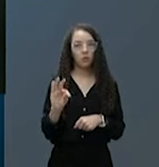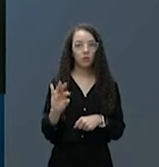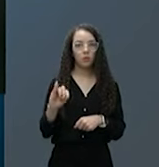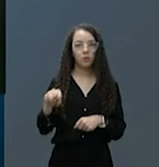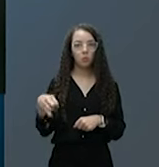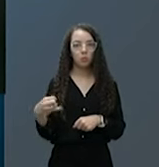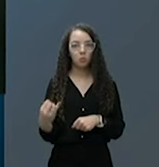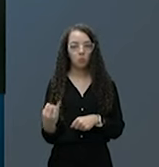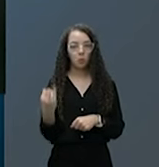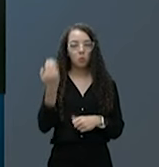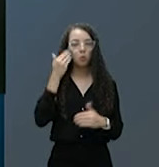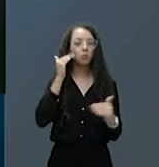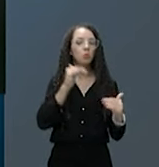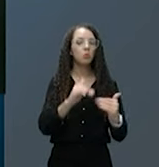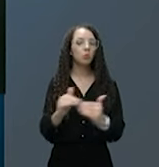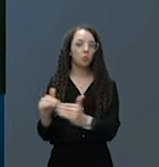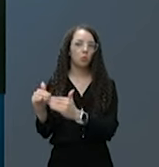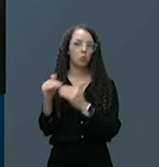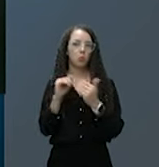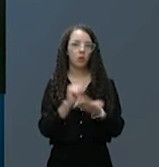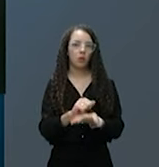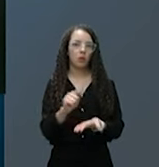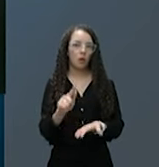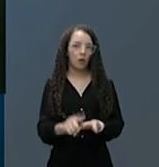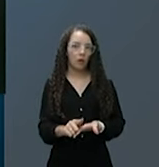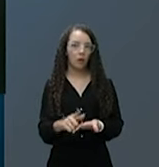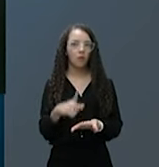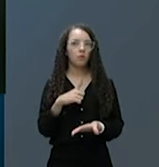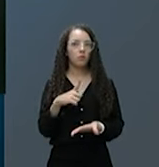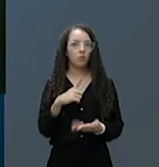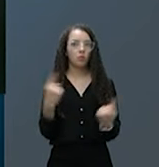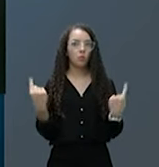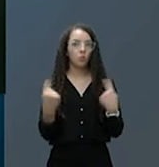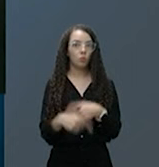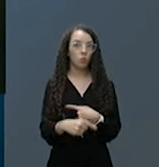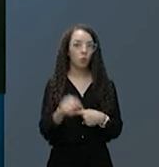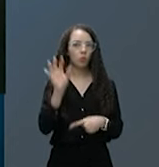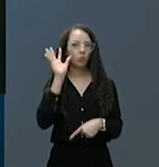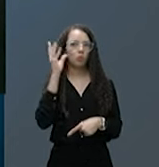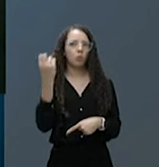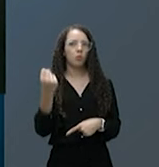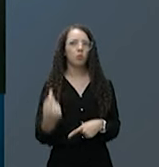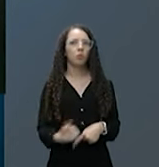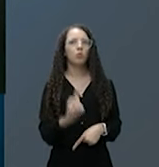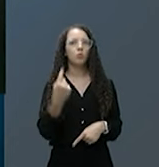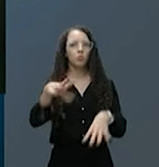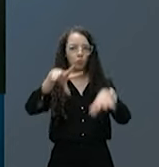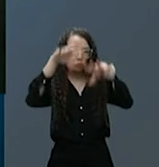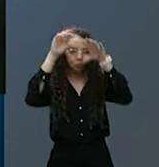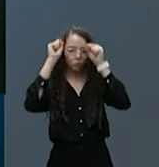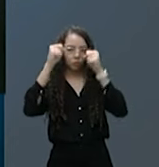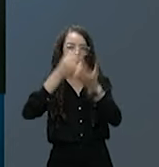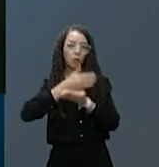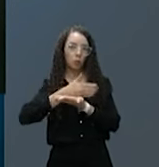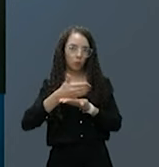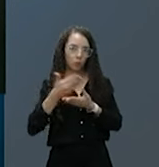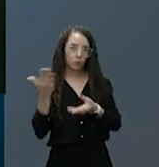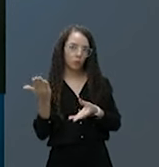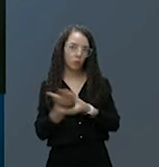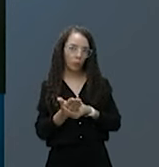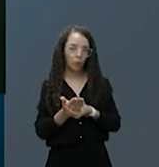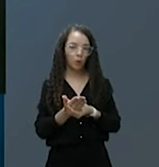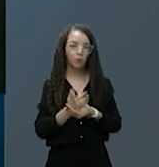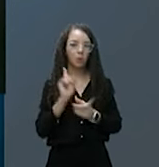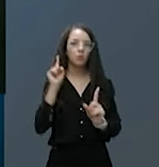no sentido de que o agravo interposto contra a decisão monocrática do tribunal de origem, com o objetivo de